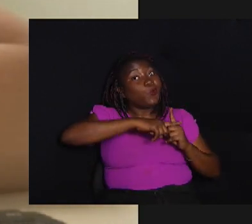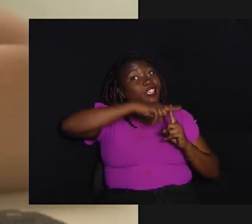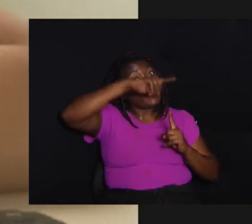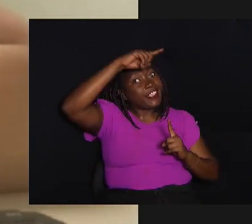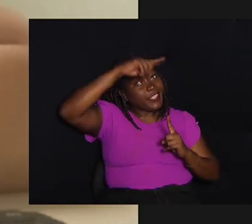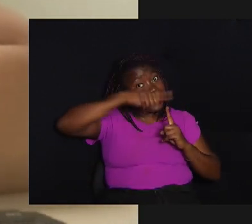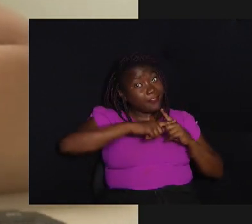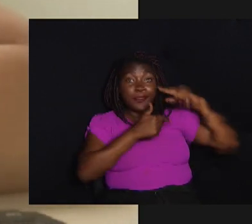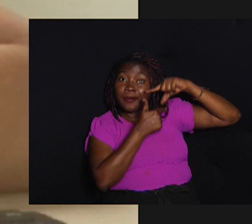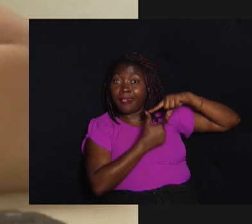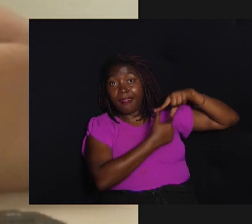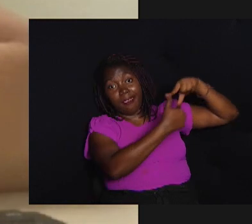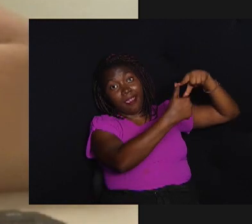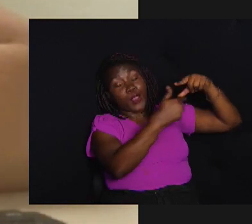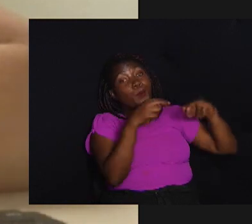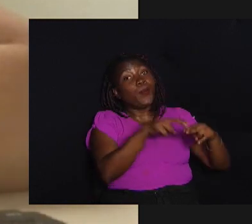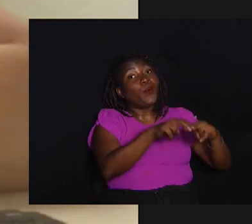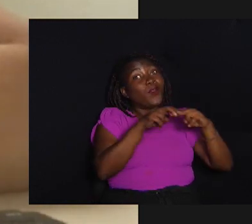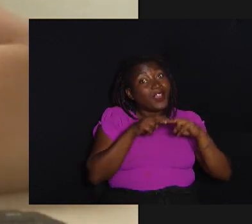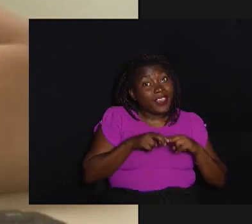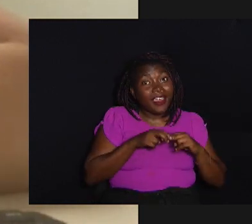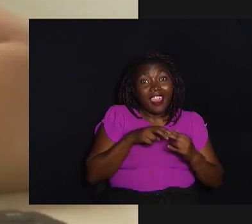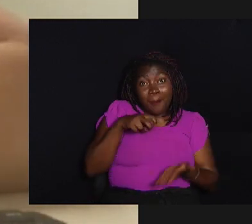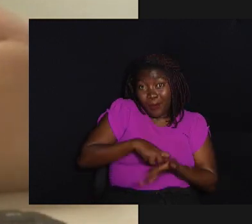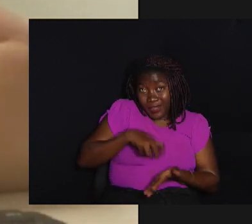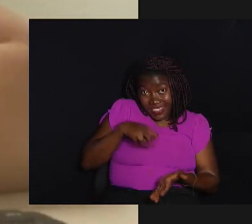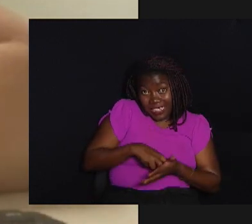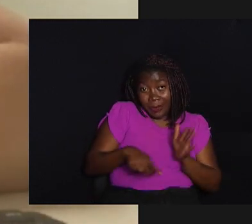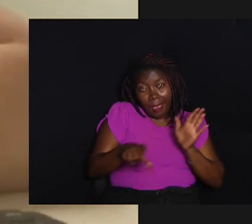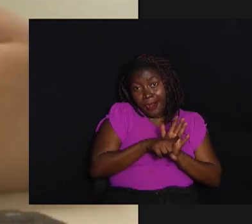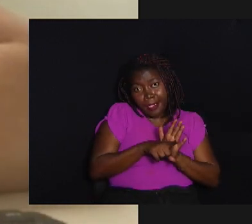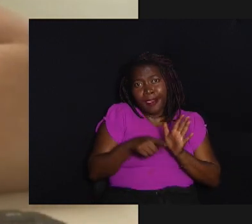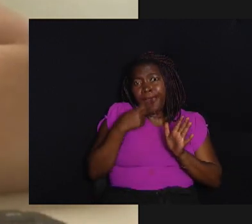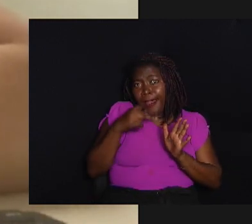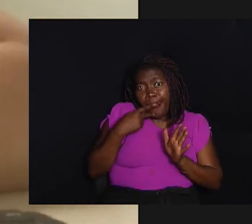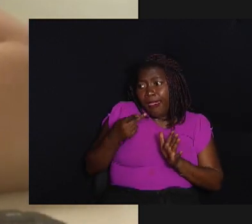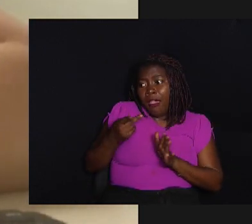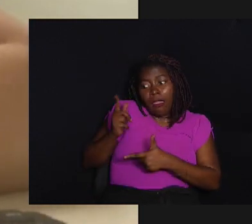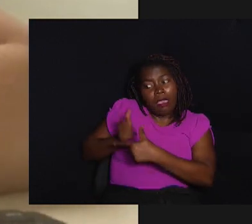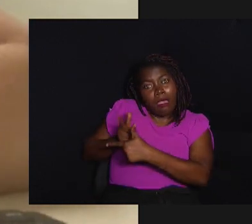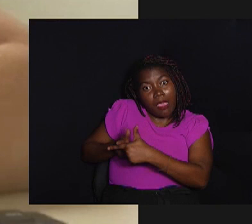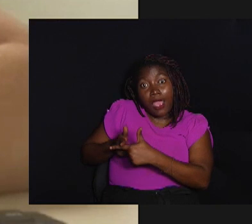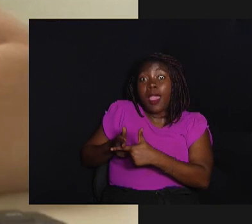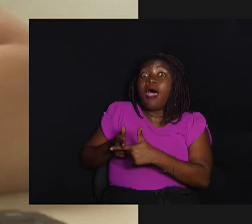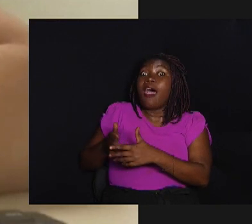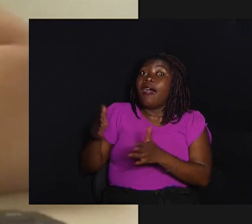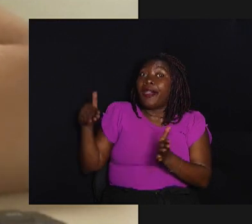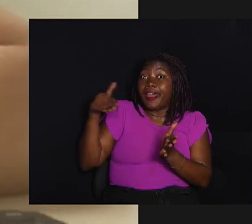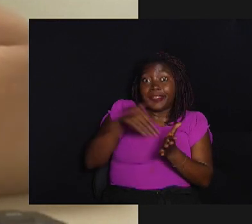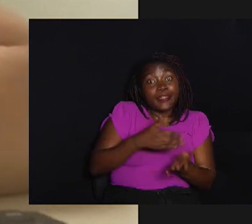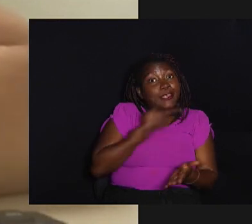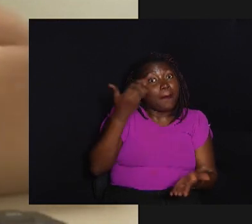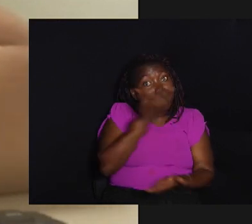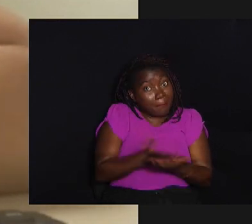é constatada. Porque as punições que essa lei traz são desde uma mera advertência até mesmo chegar a perder o